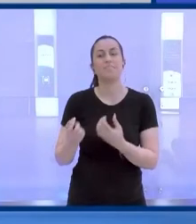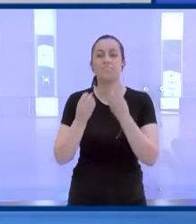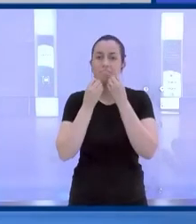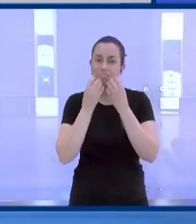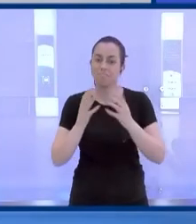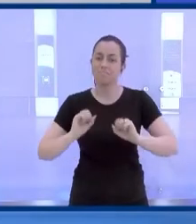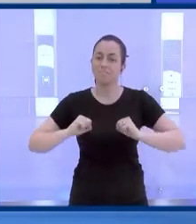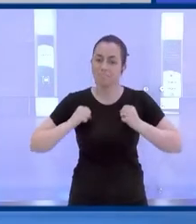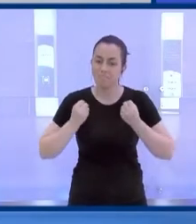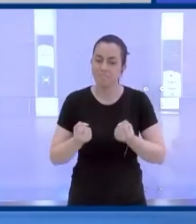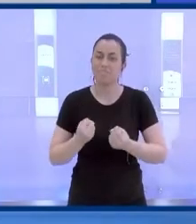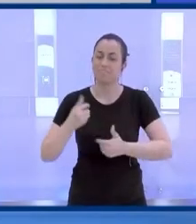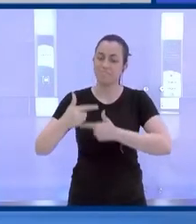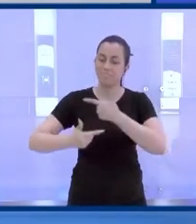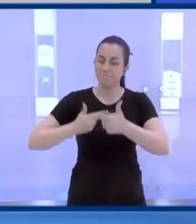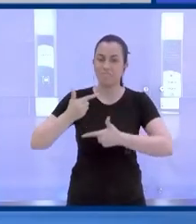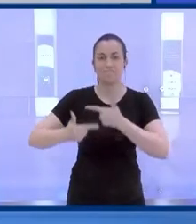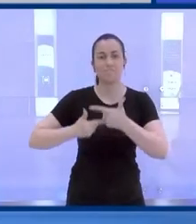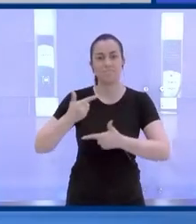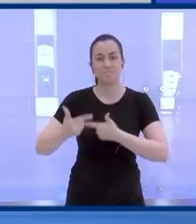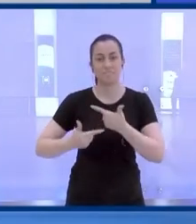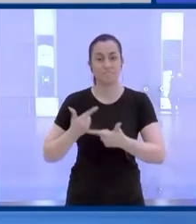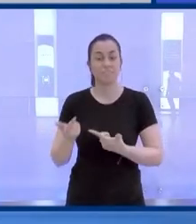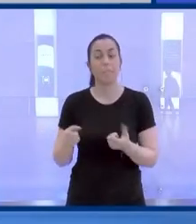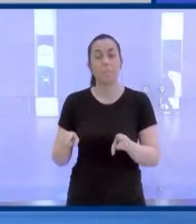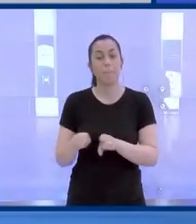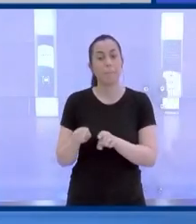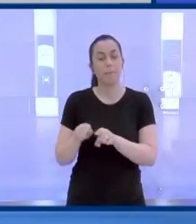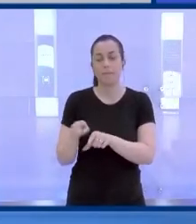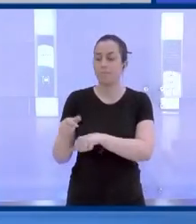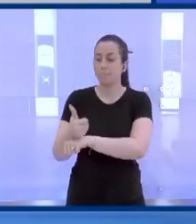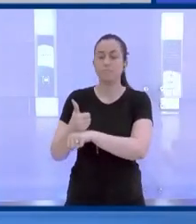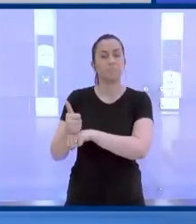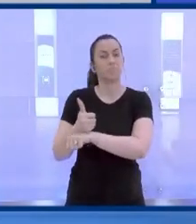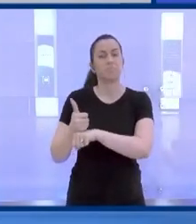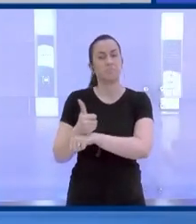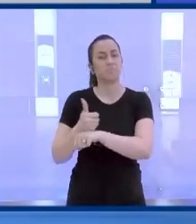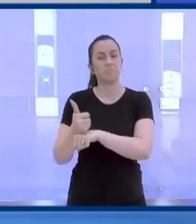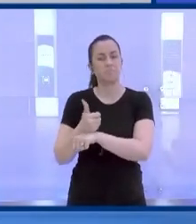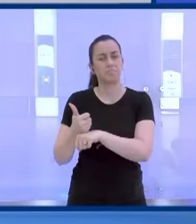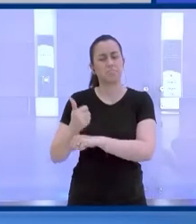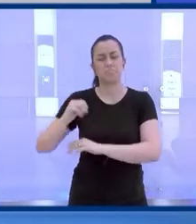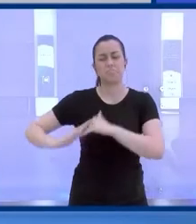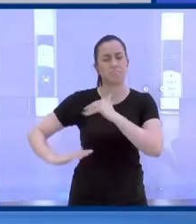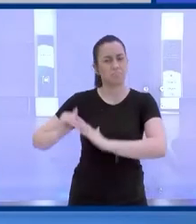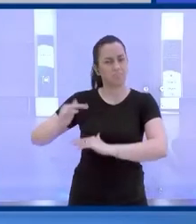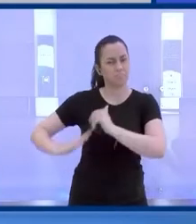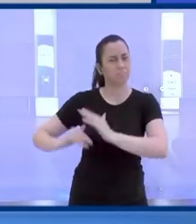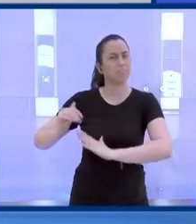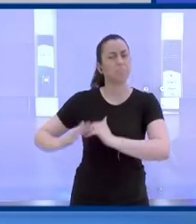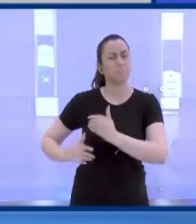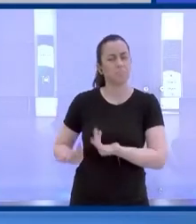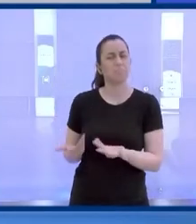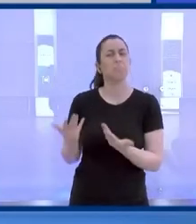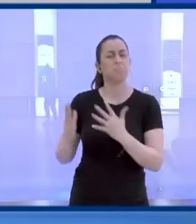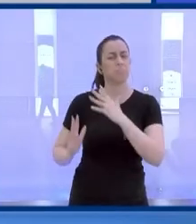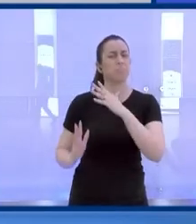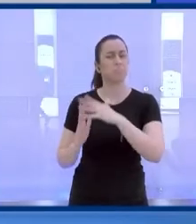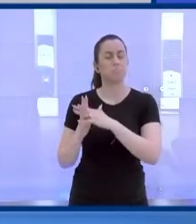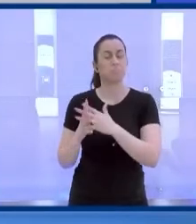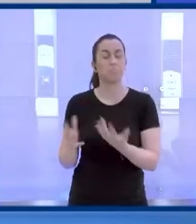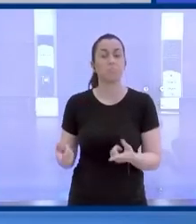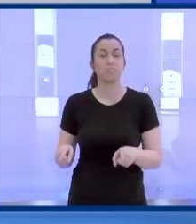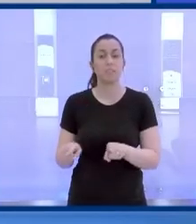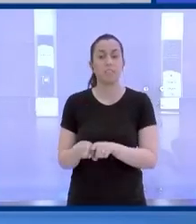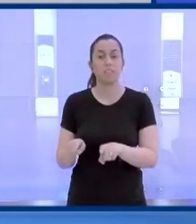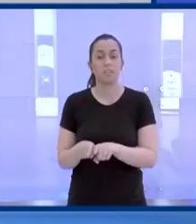rentável. Além disso, seu quadro de profissionais é altamente qualificada e dedicada. A governança